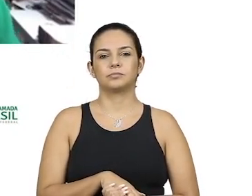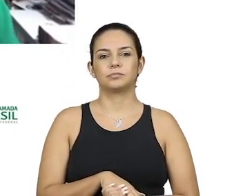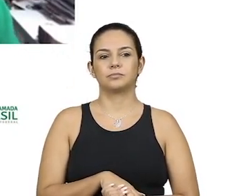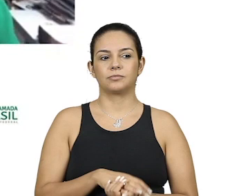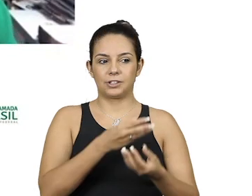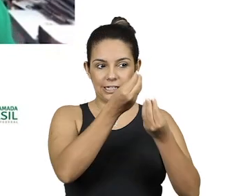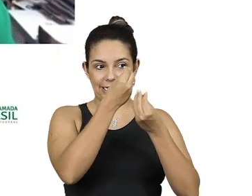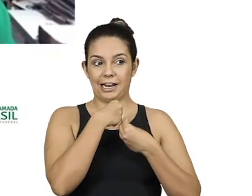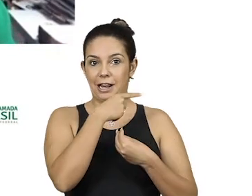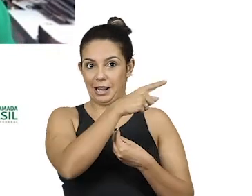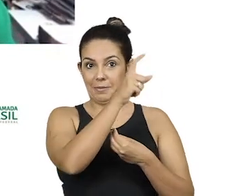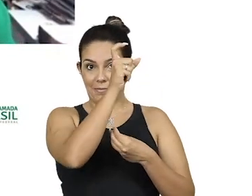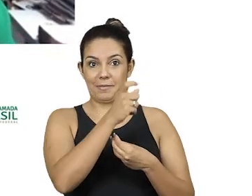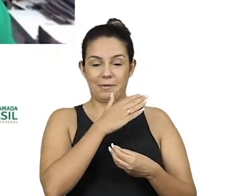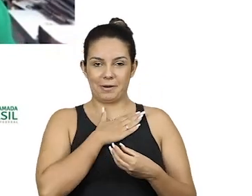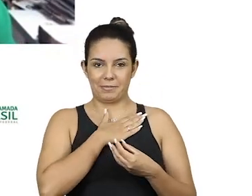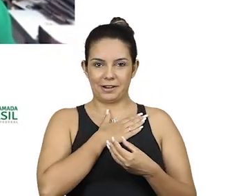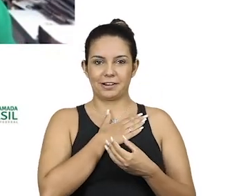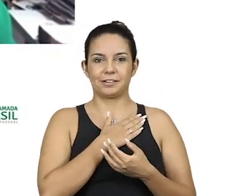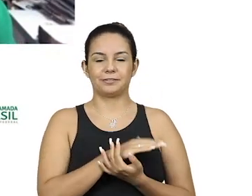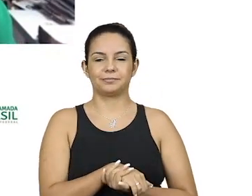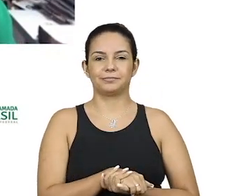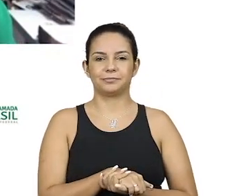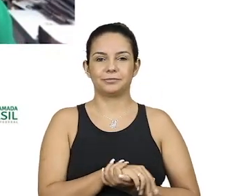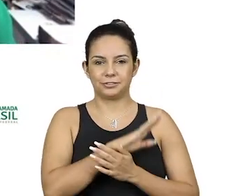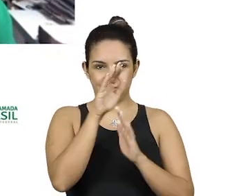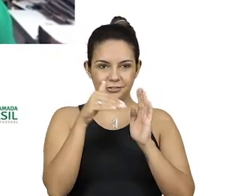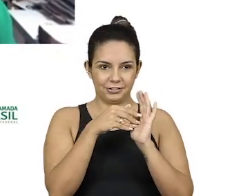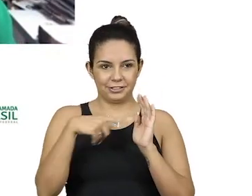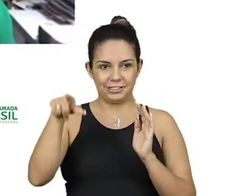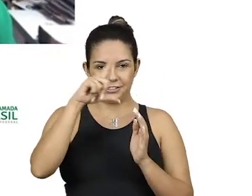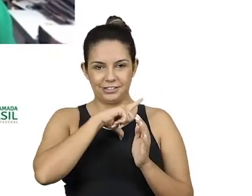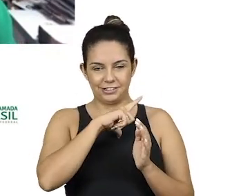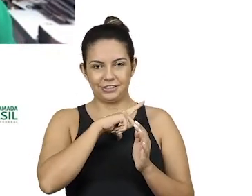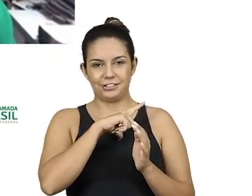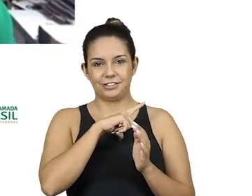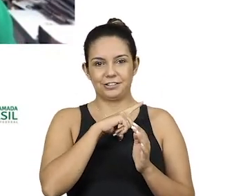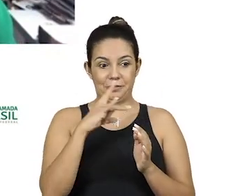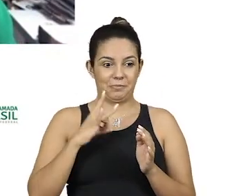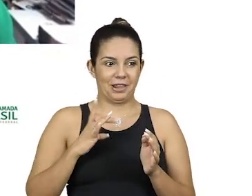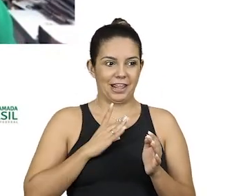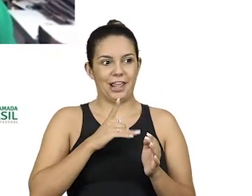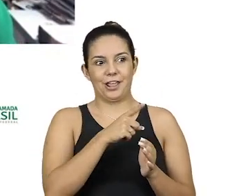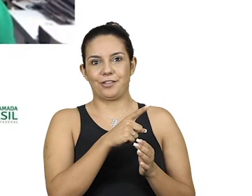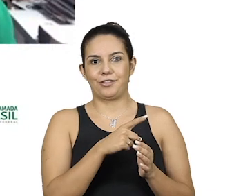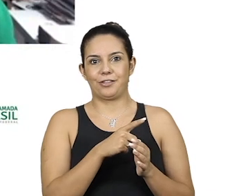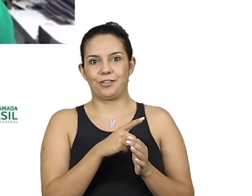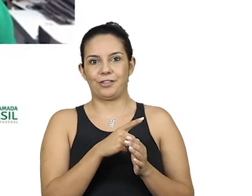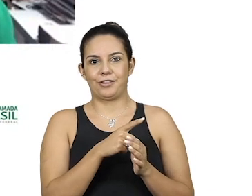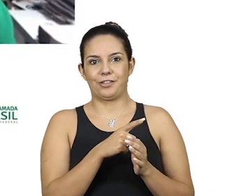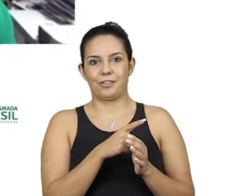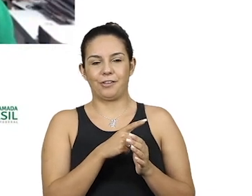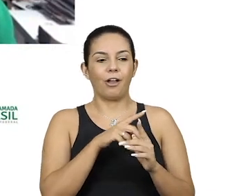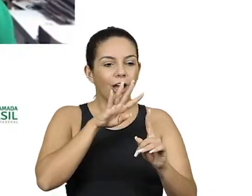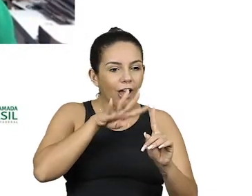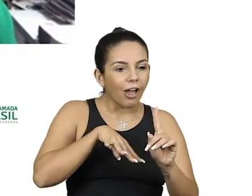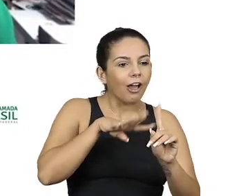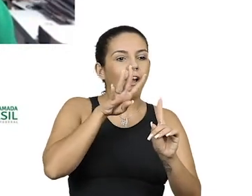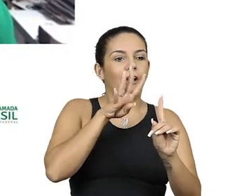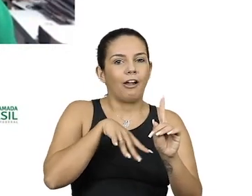entregaram ela para mim, porque todo mundo tinha medo ou